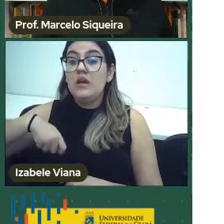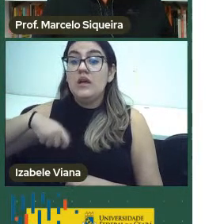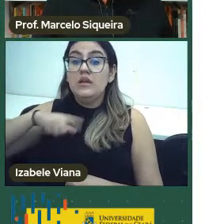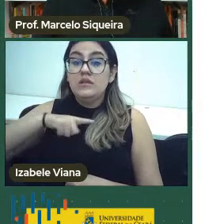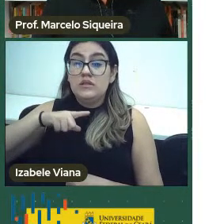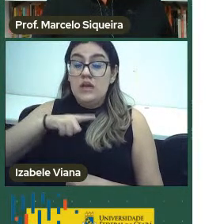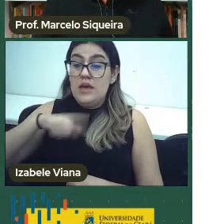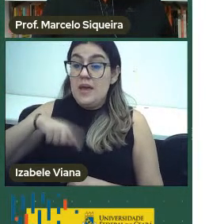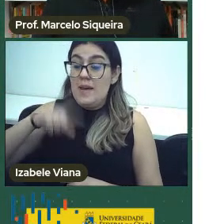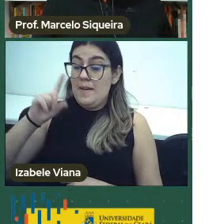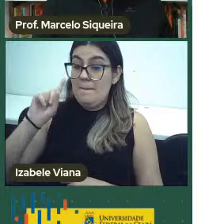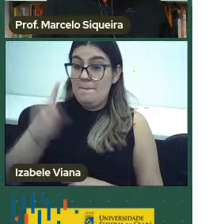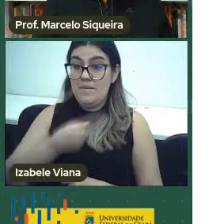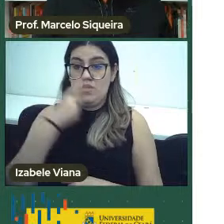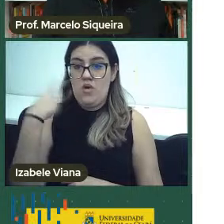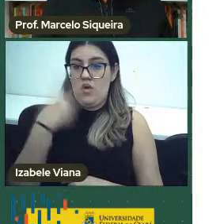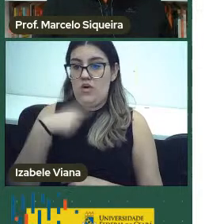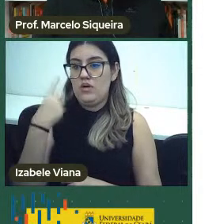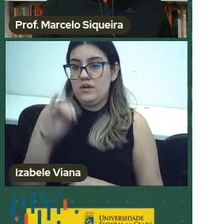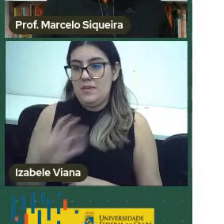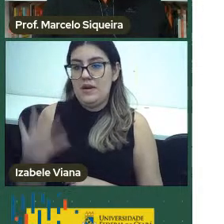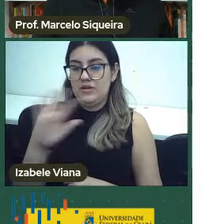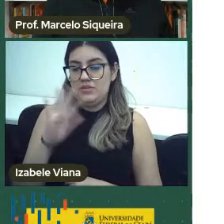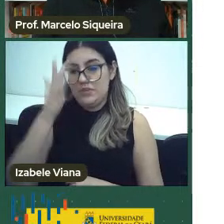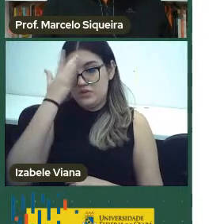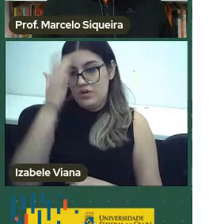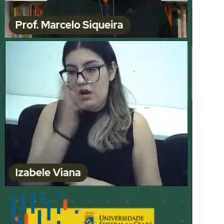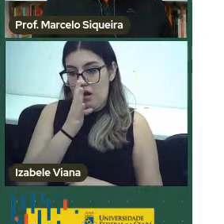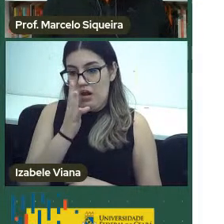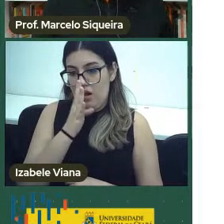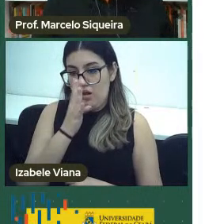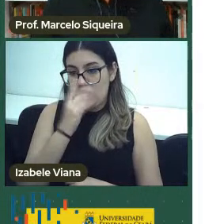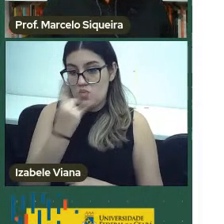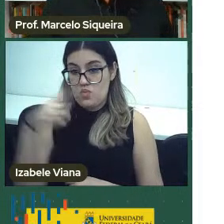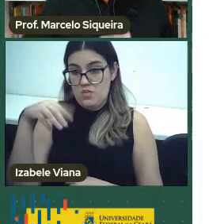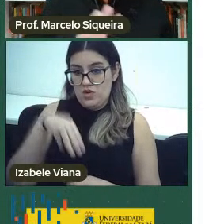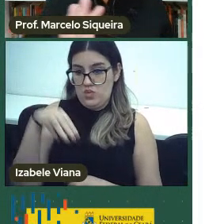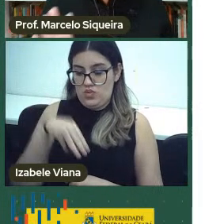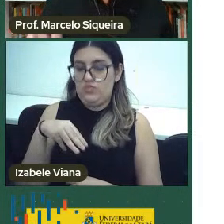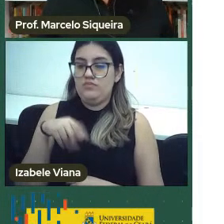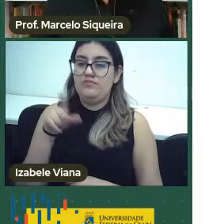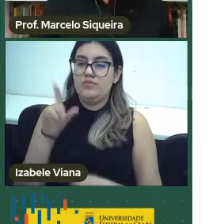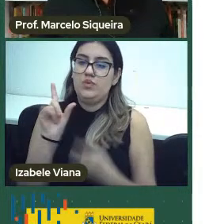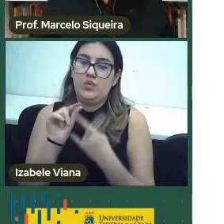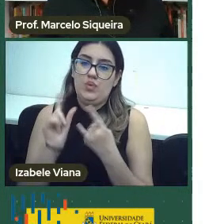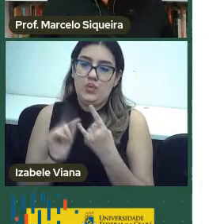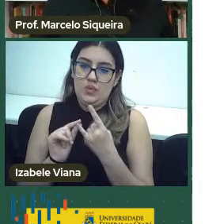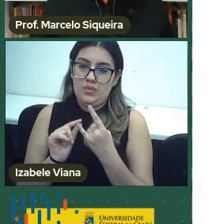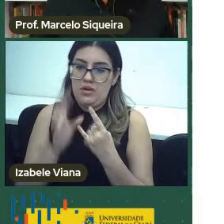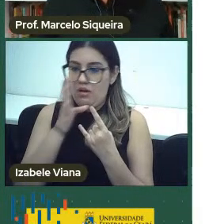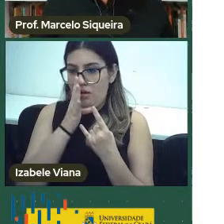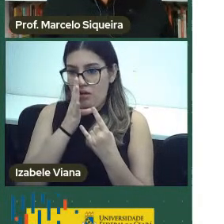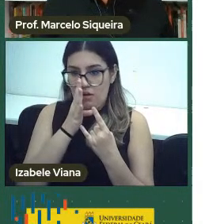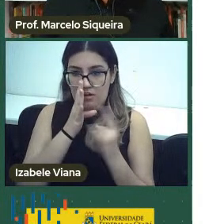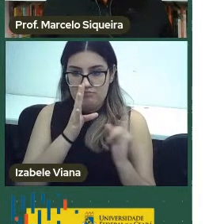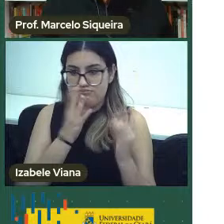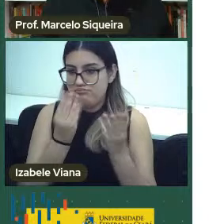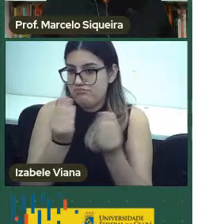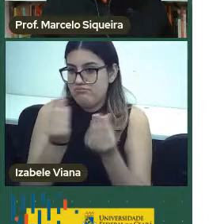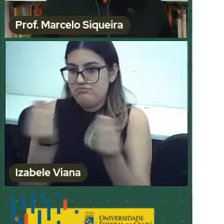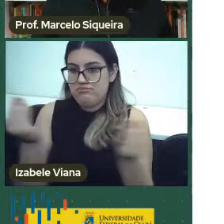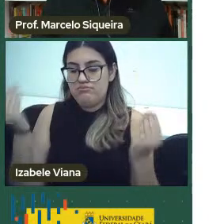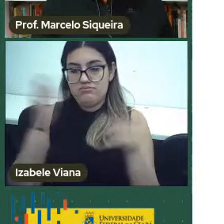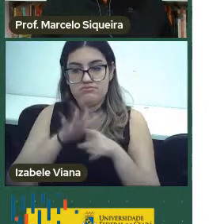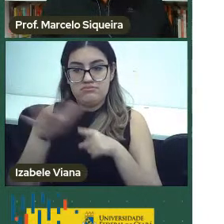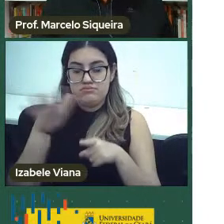são assistidas em cada minuto pelo YouTube. Se a gente só olhar isso de modo bem amplo, bem rápido, a gente